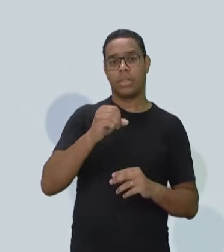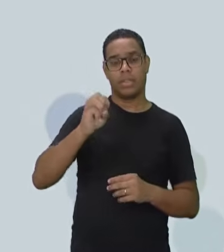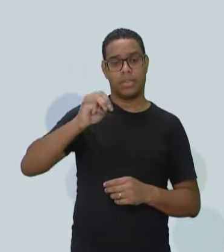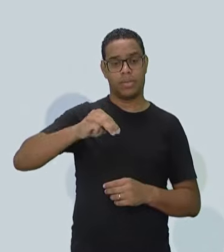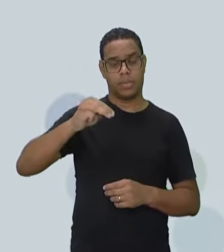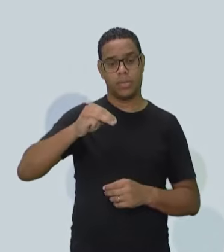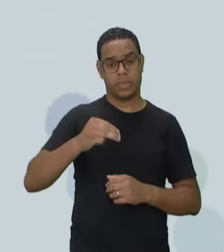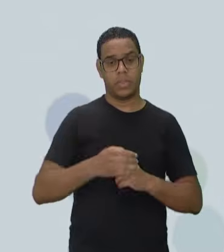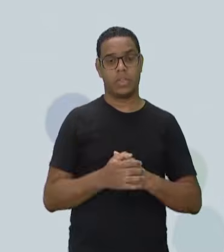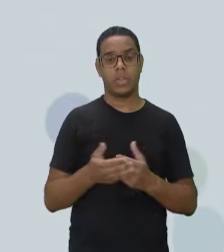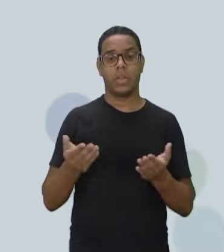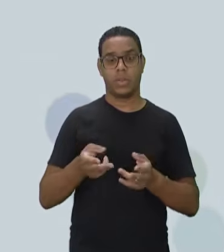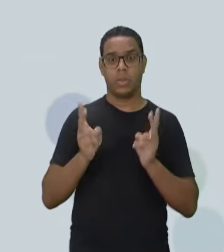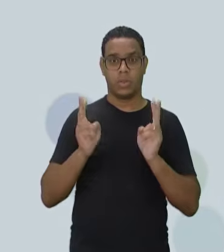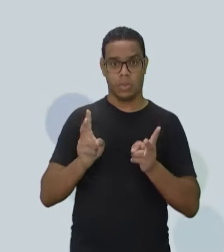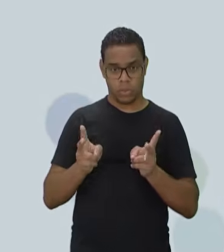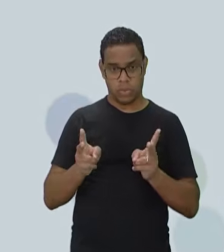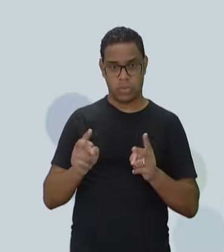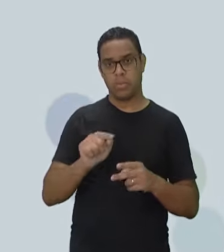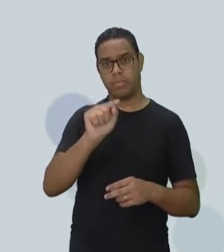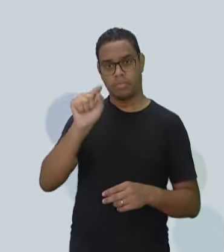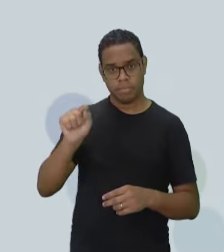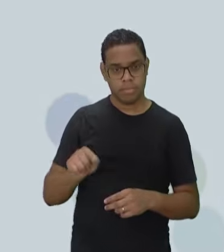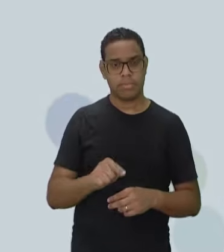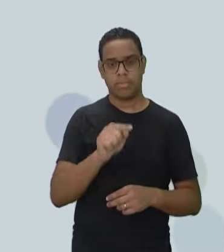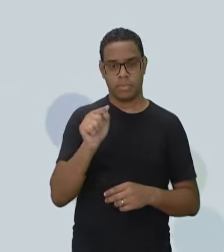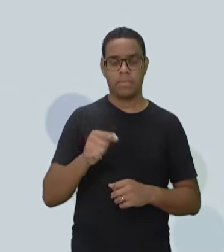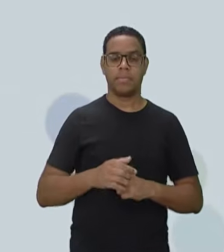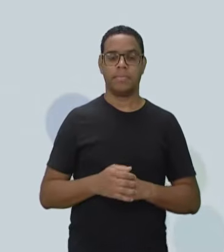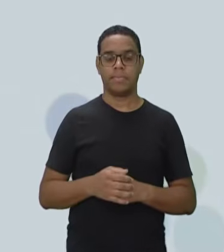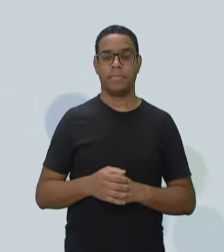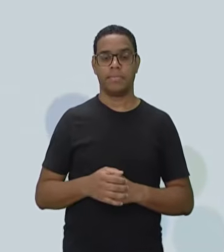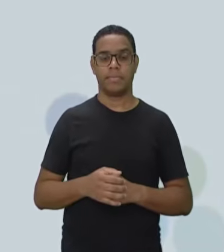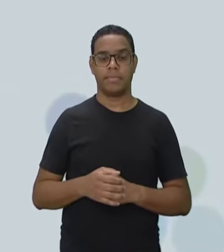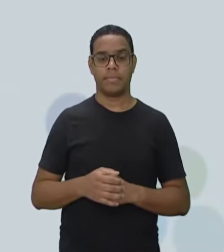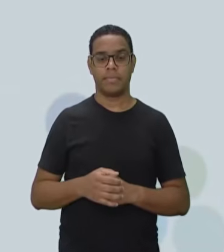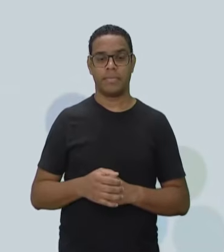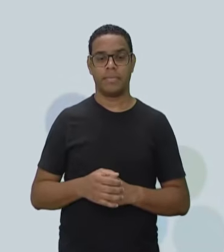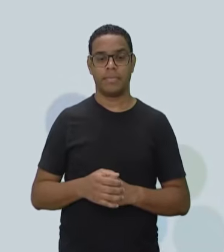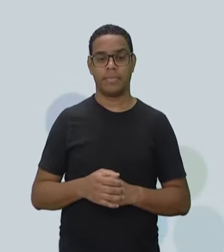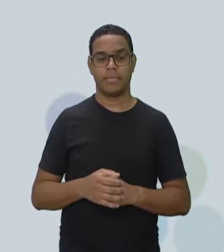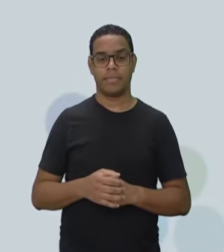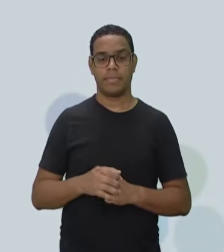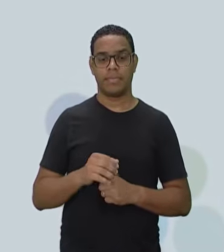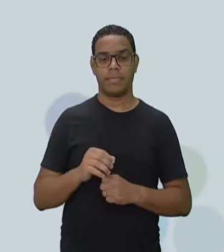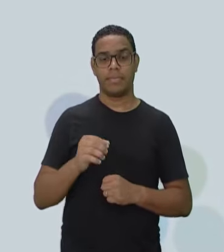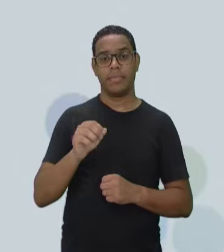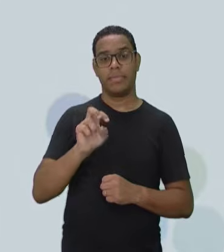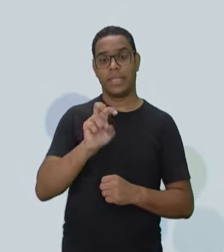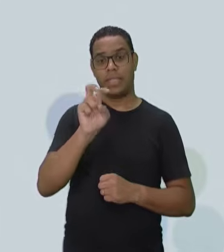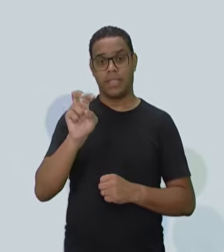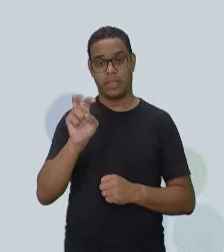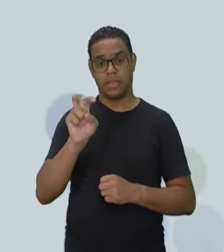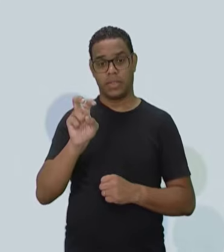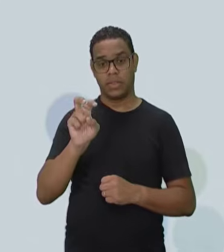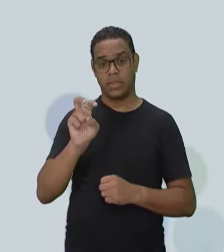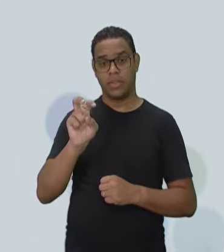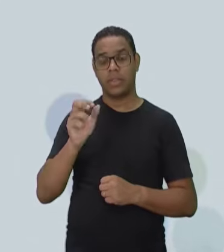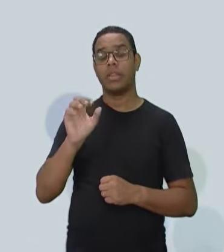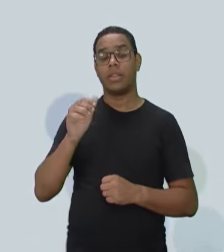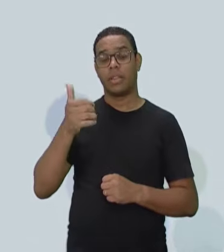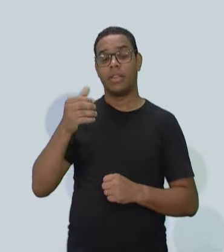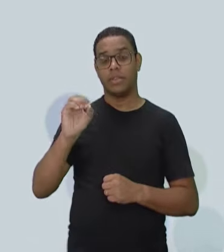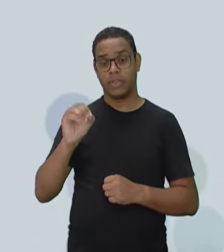minutos. Vou continuar andando com o ponteiro do minuto, tá? 10, 15,